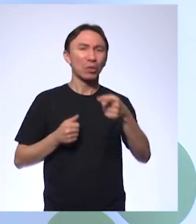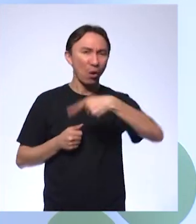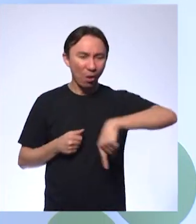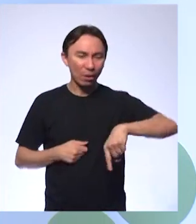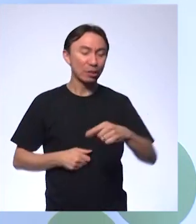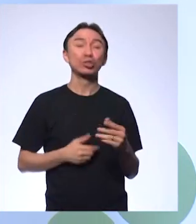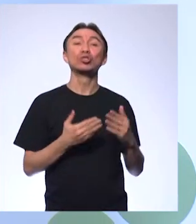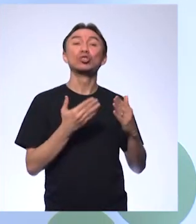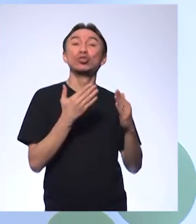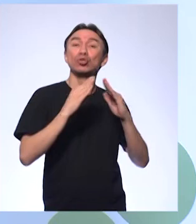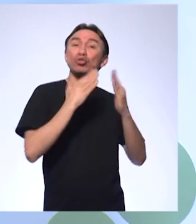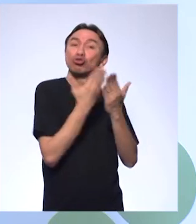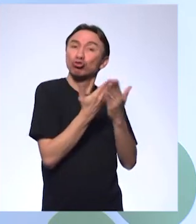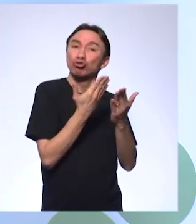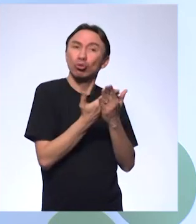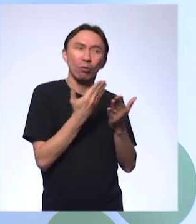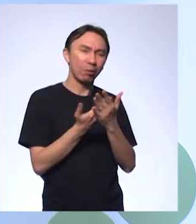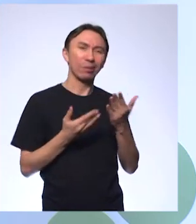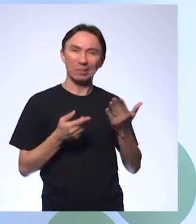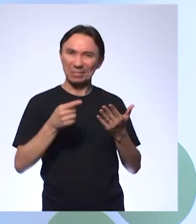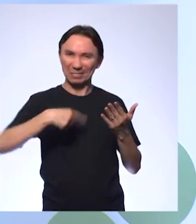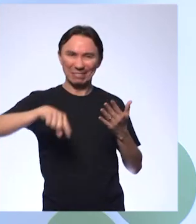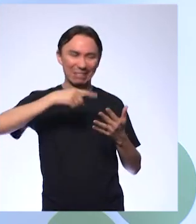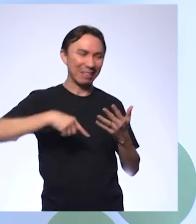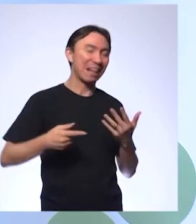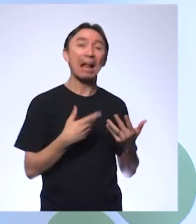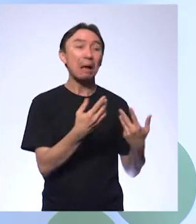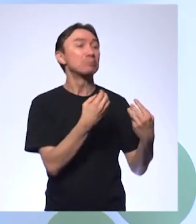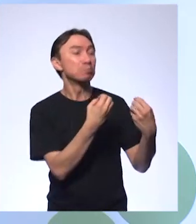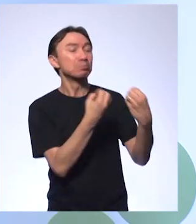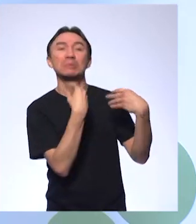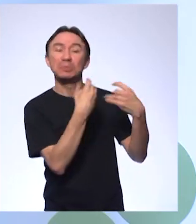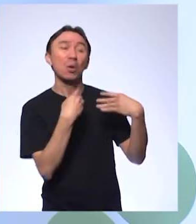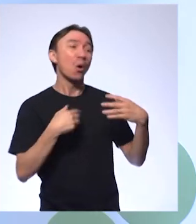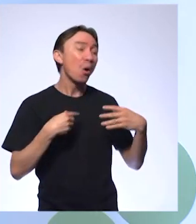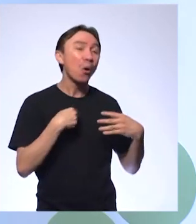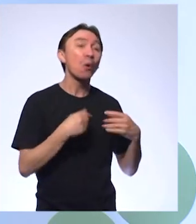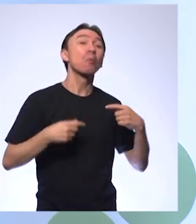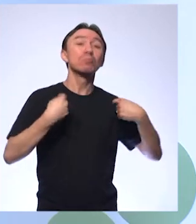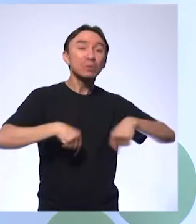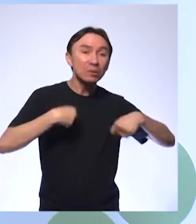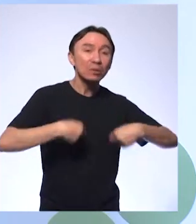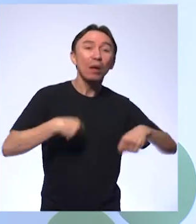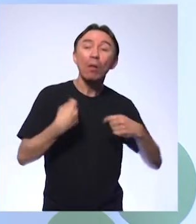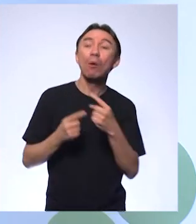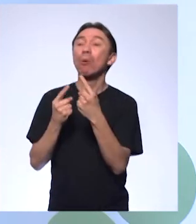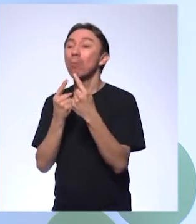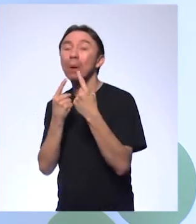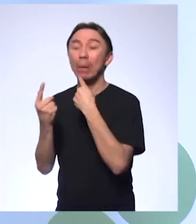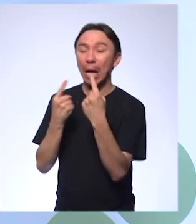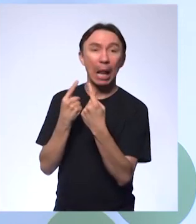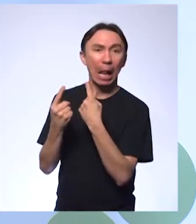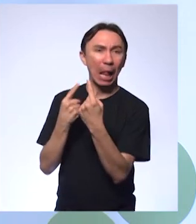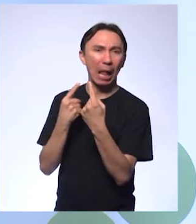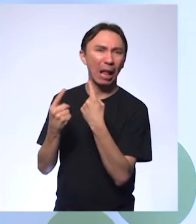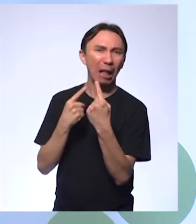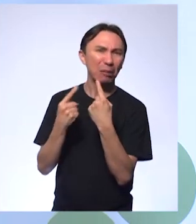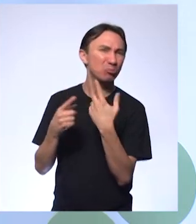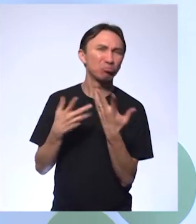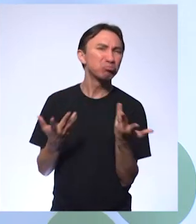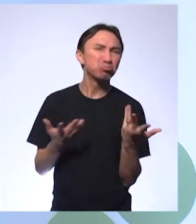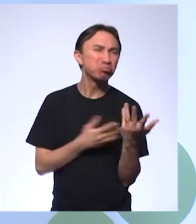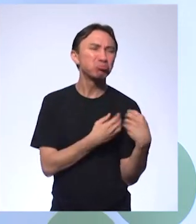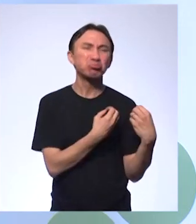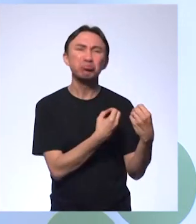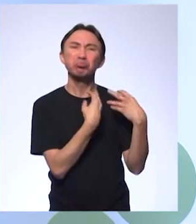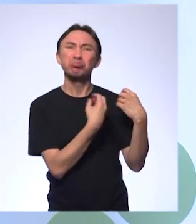muito educado para o debate, para a roda de conversa, né? Para debater politicamente ou ideias contrárias. Mas isso a gente adquire